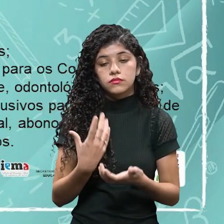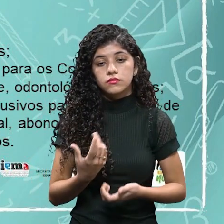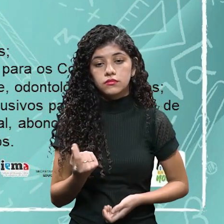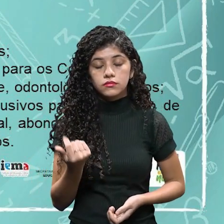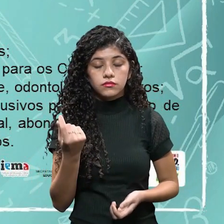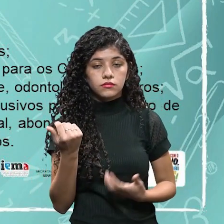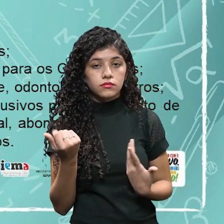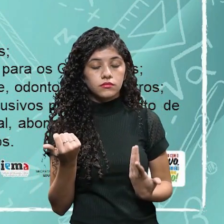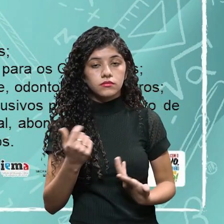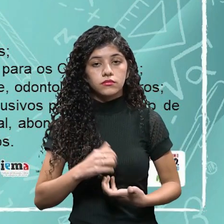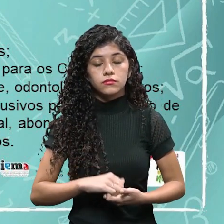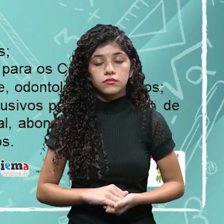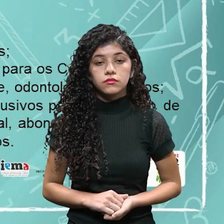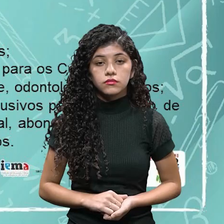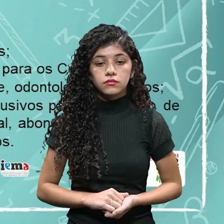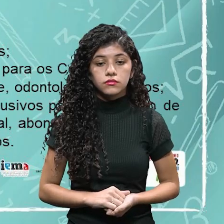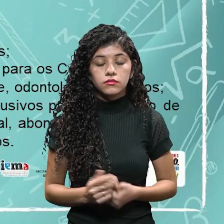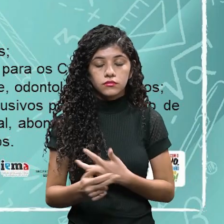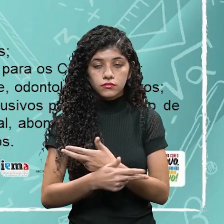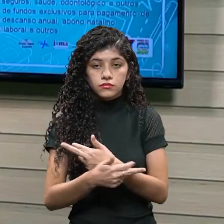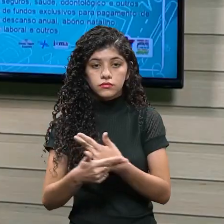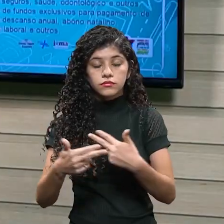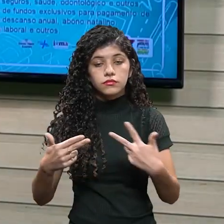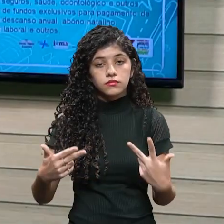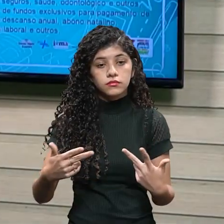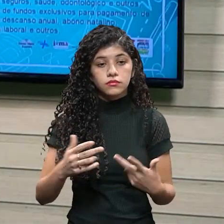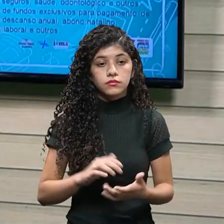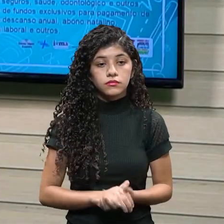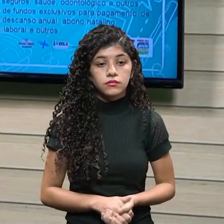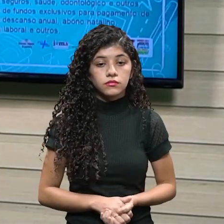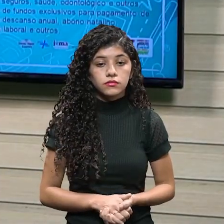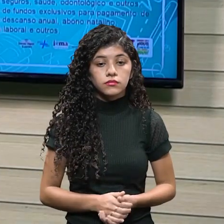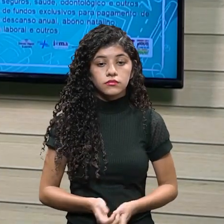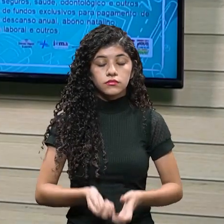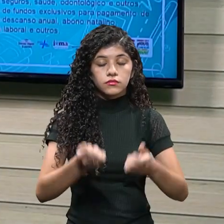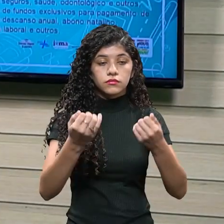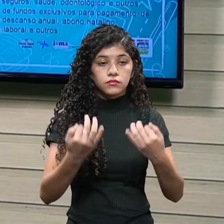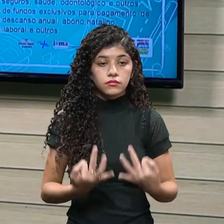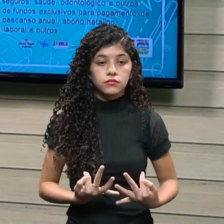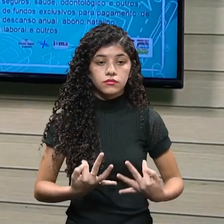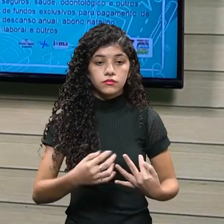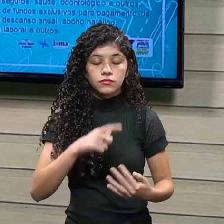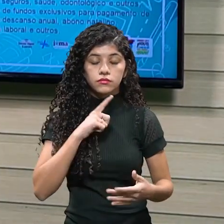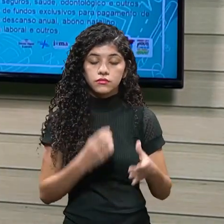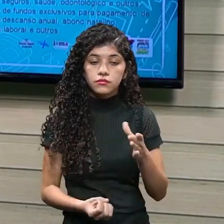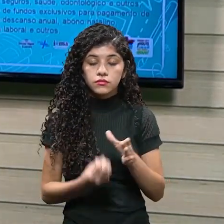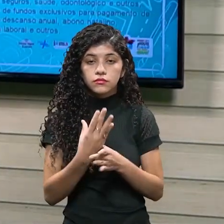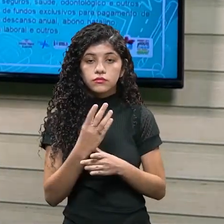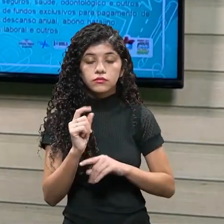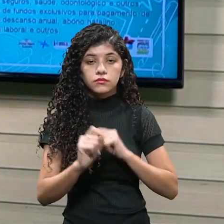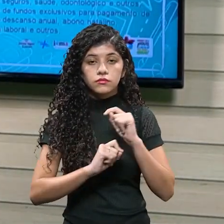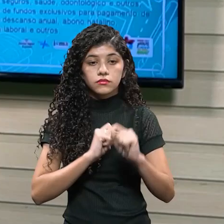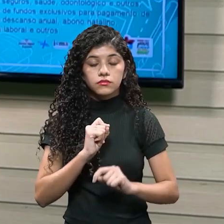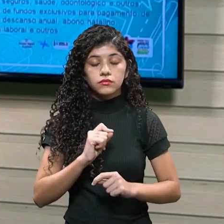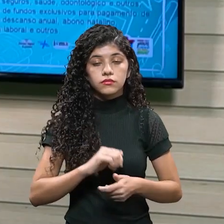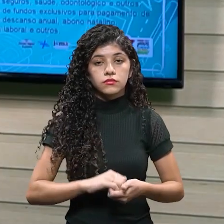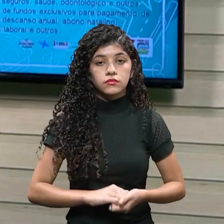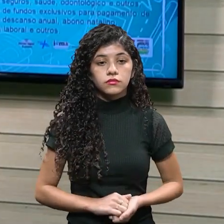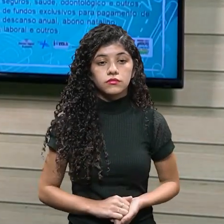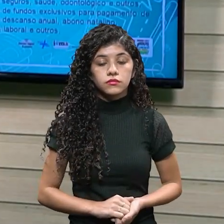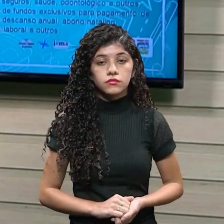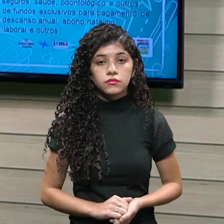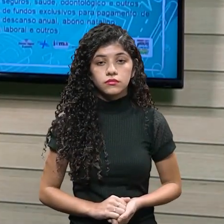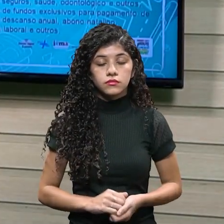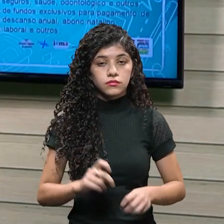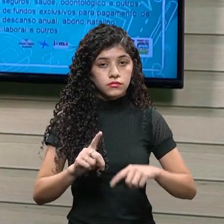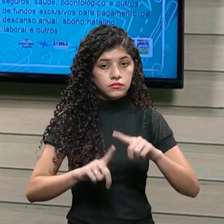incapacidade temporária laboral e outros. Então, esse é o fundo que eu estava falando, né? A cooperativa ela cria um fundo, é um